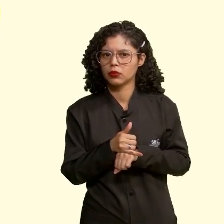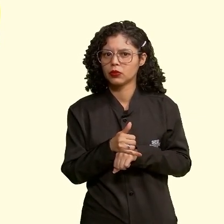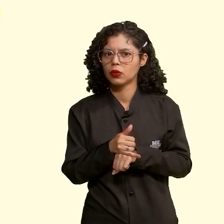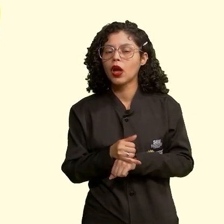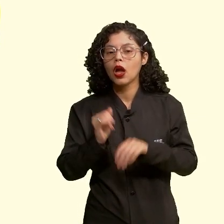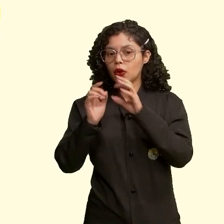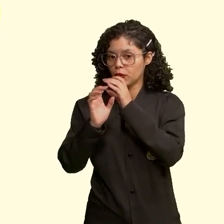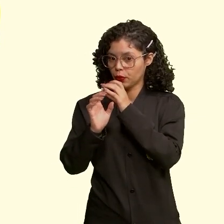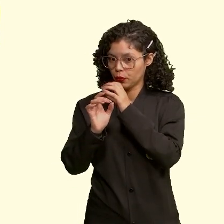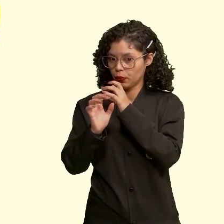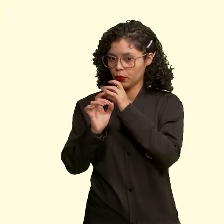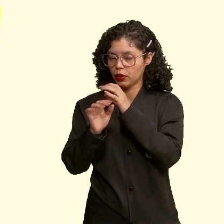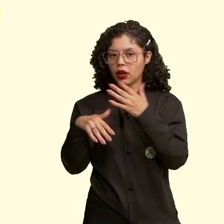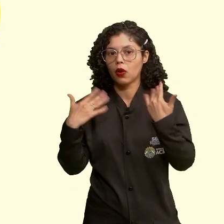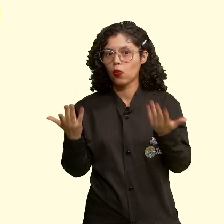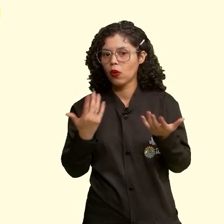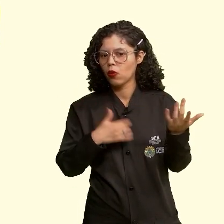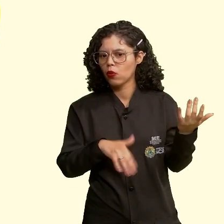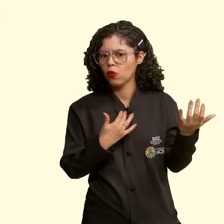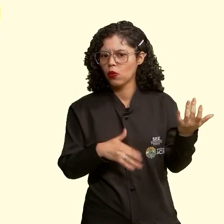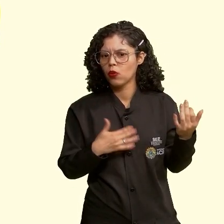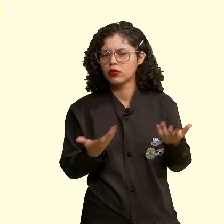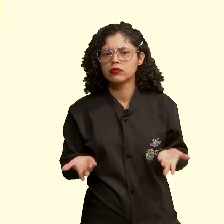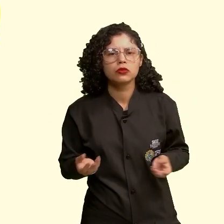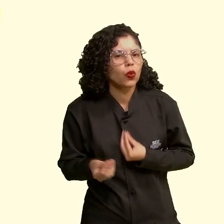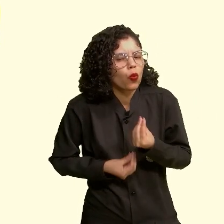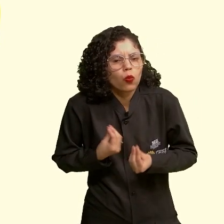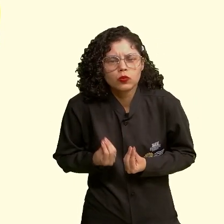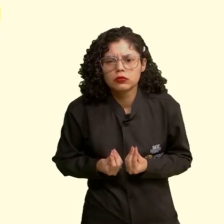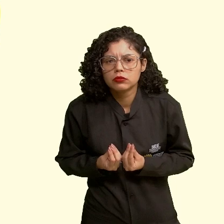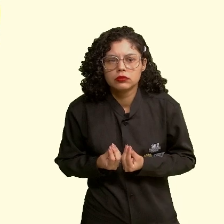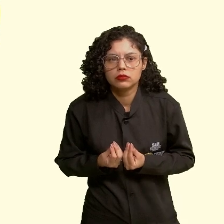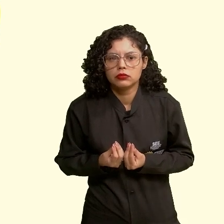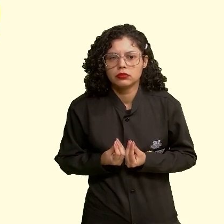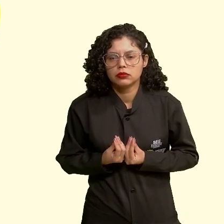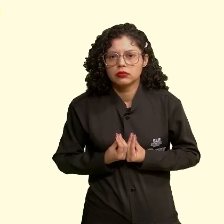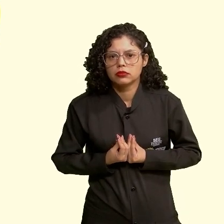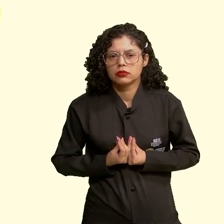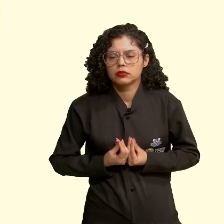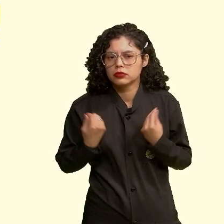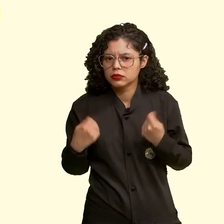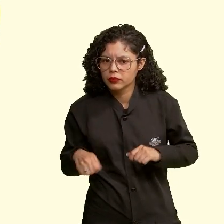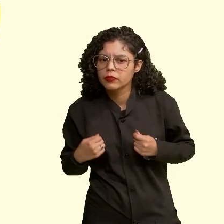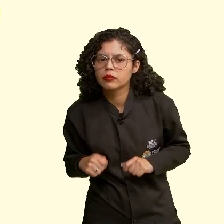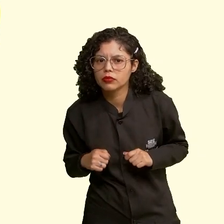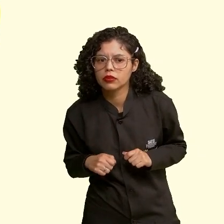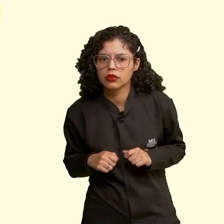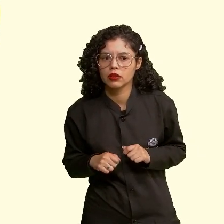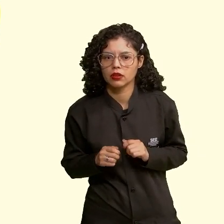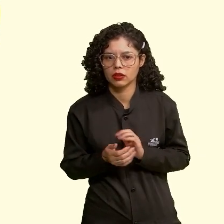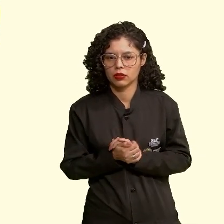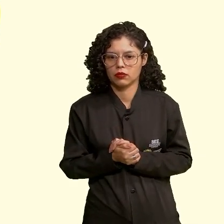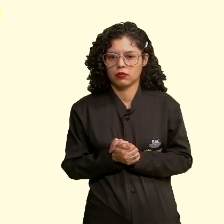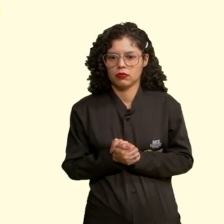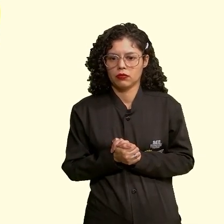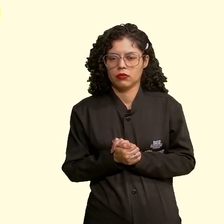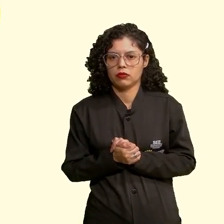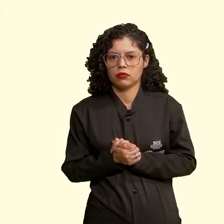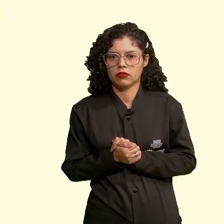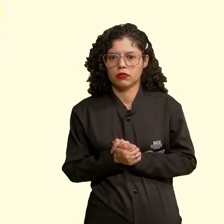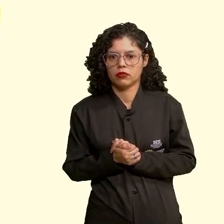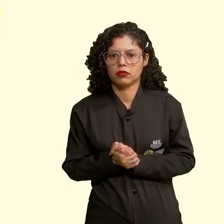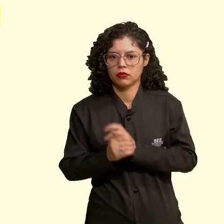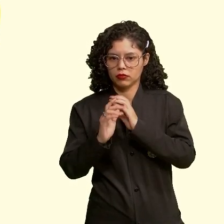de sopro ou de corda? Como ele é tocado? Ele precisa ser